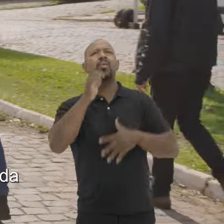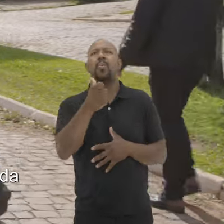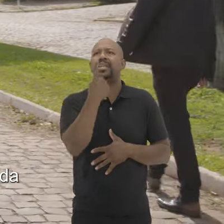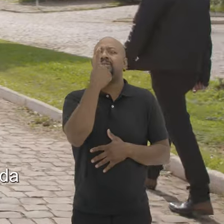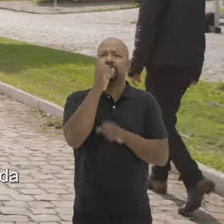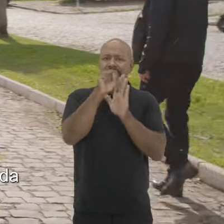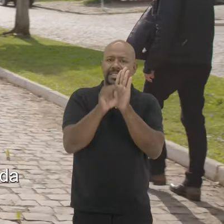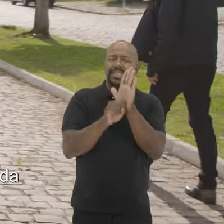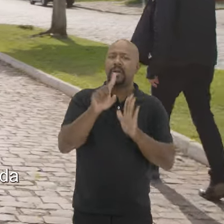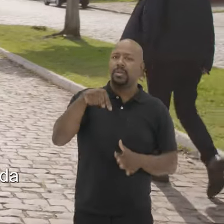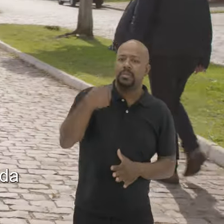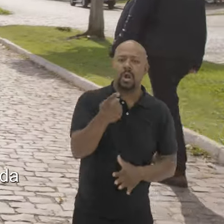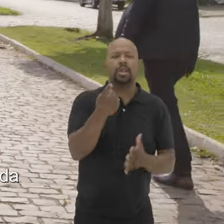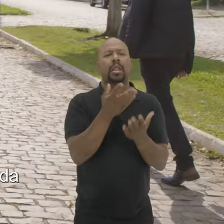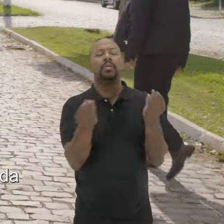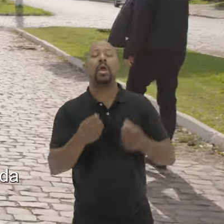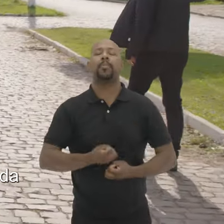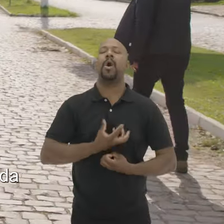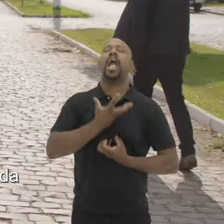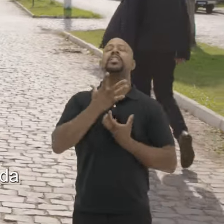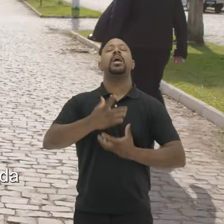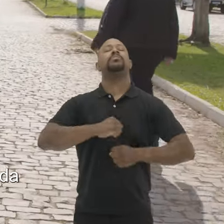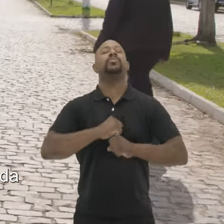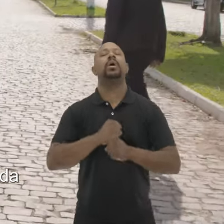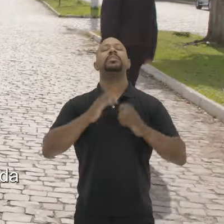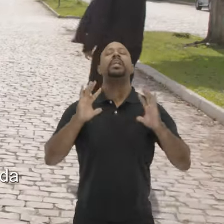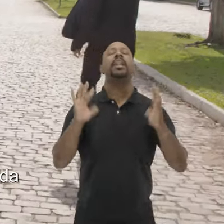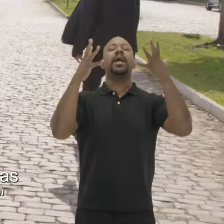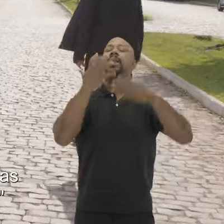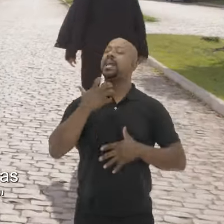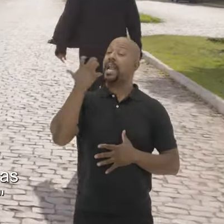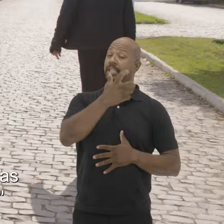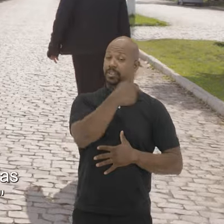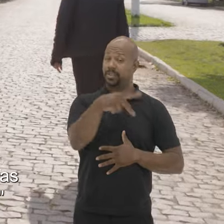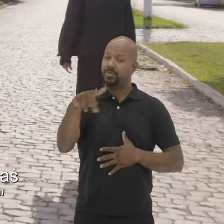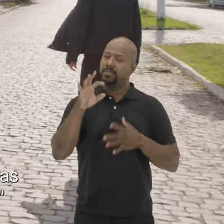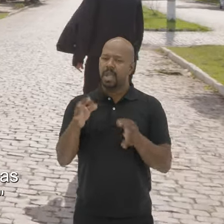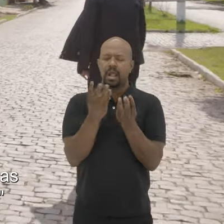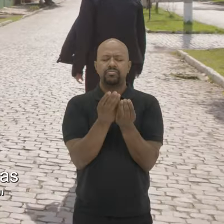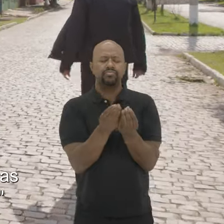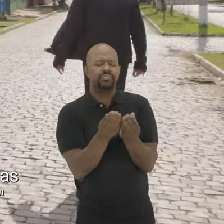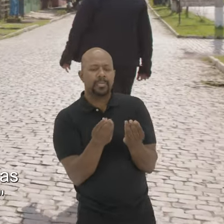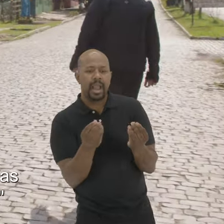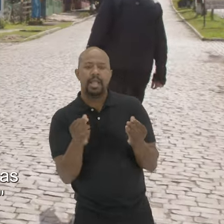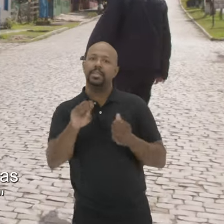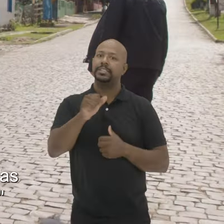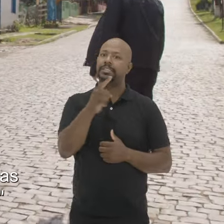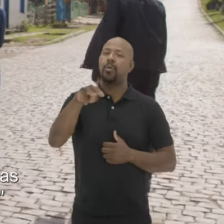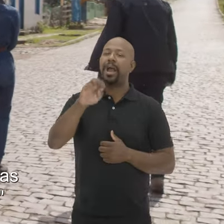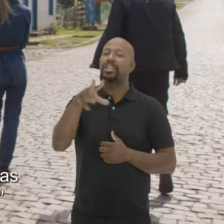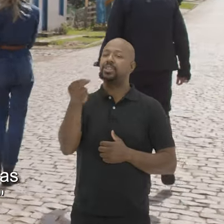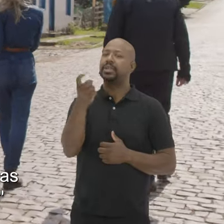Quase Um século depois da derrocada o poeta trovador celebre canta que de suas próprias cinzas apagadas